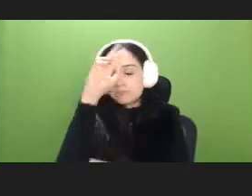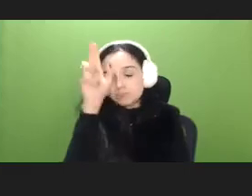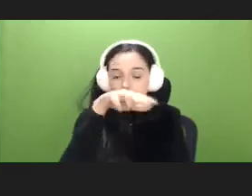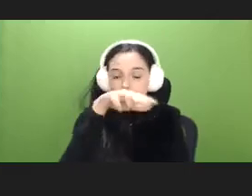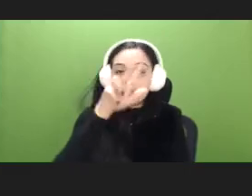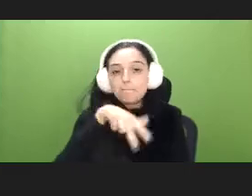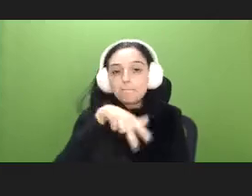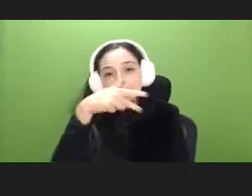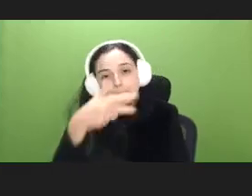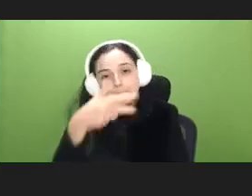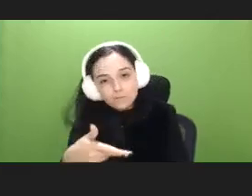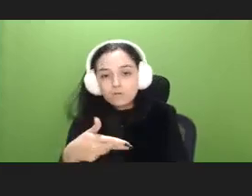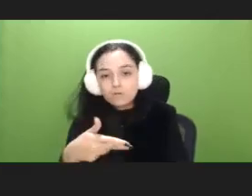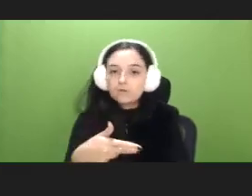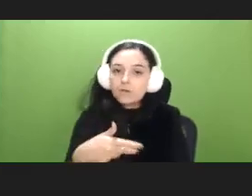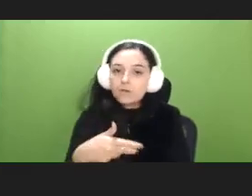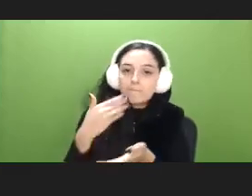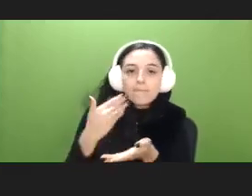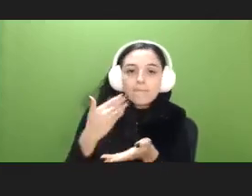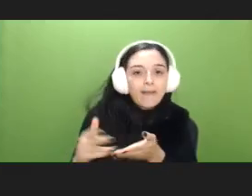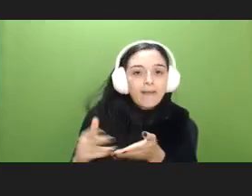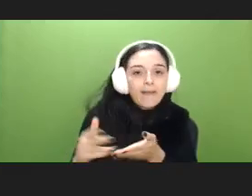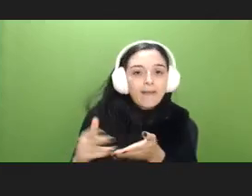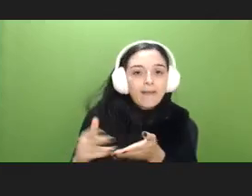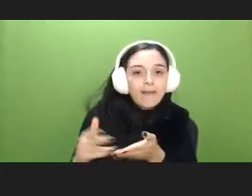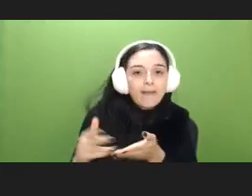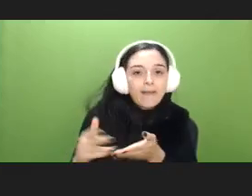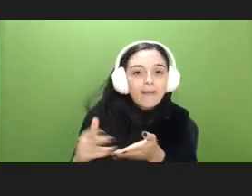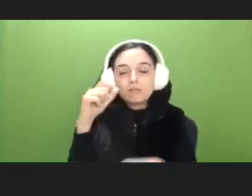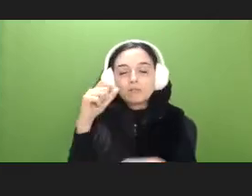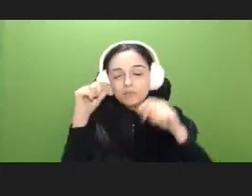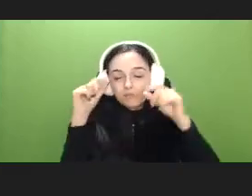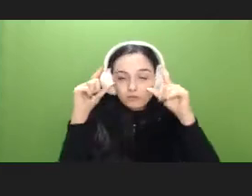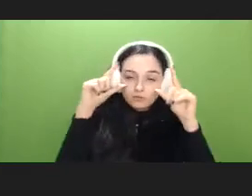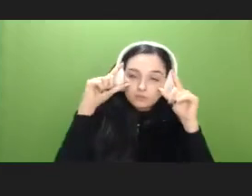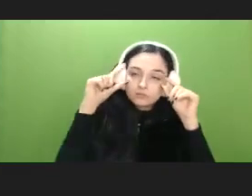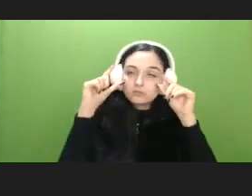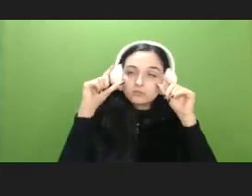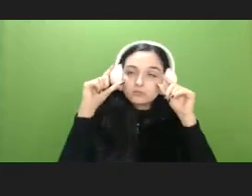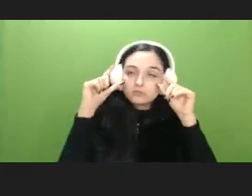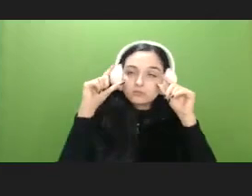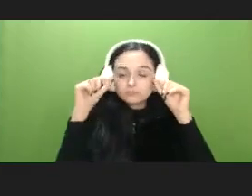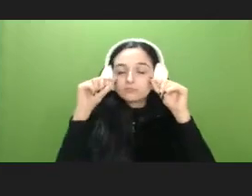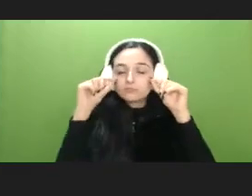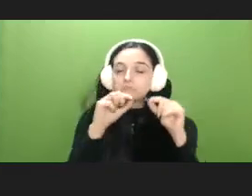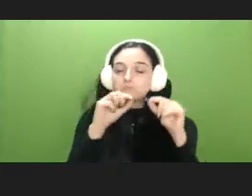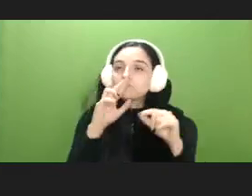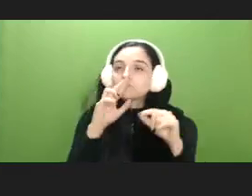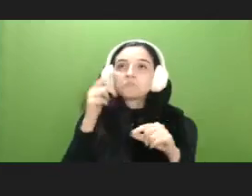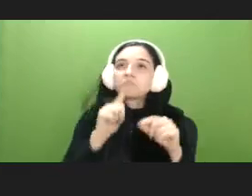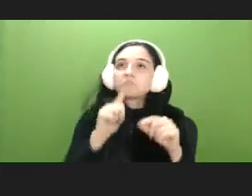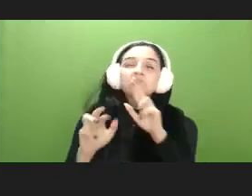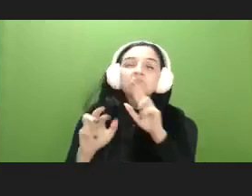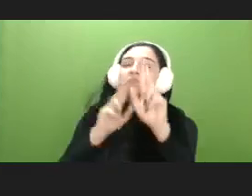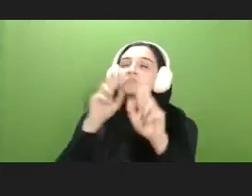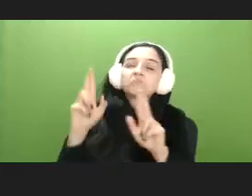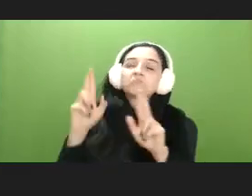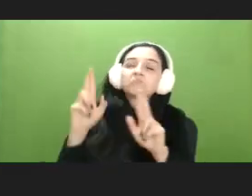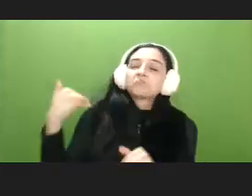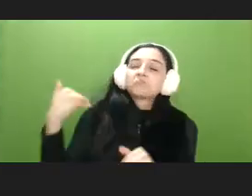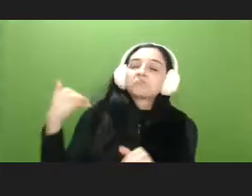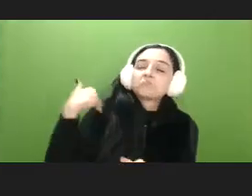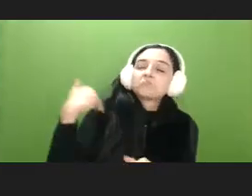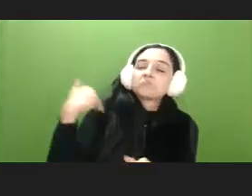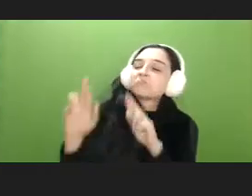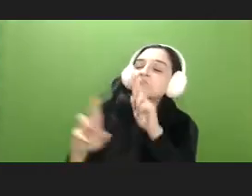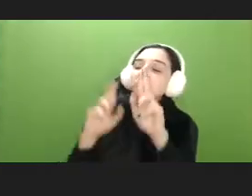perde a força, apaga, fecha os olhos, não responde, né? E o termo leigo, né, que as